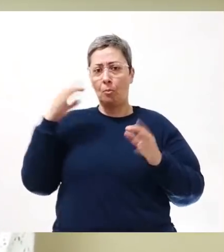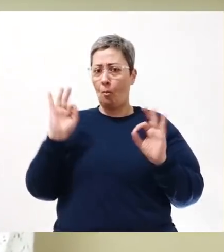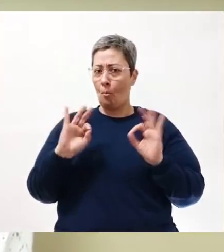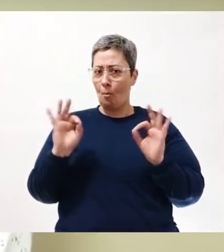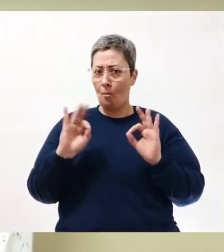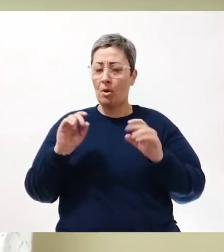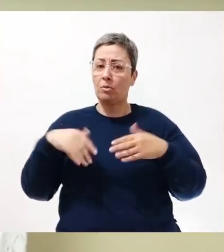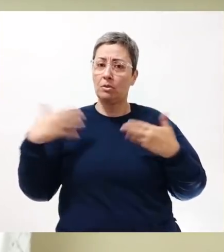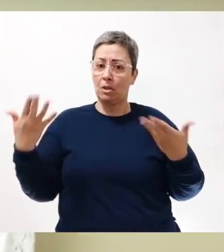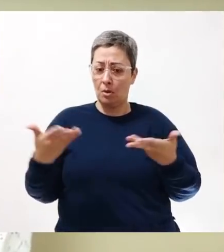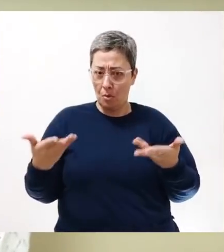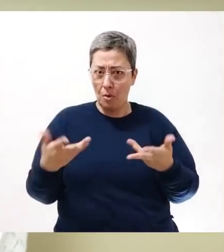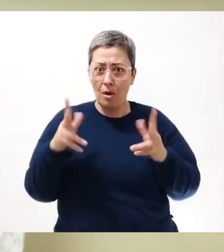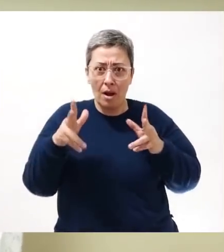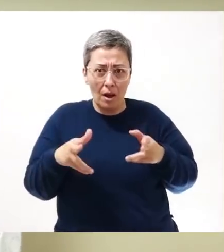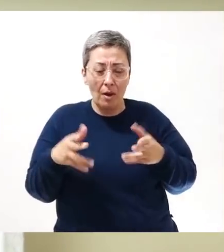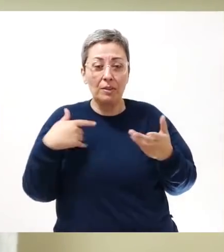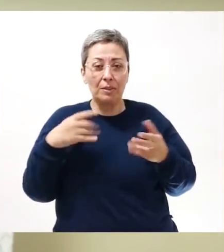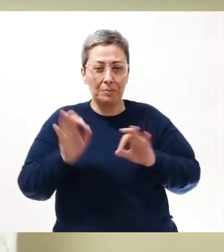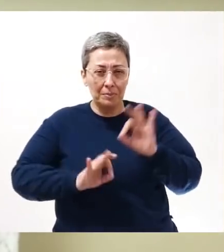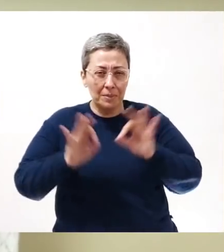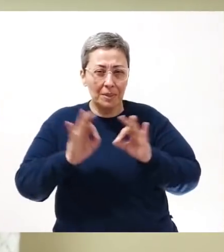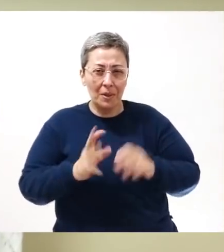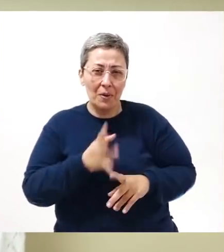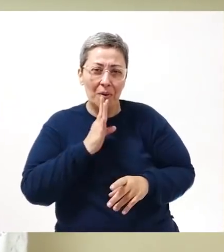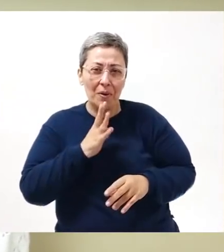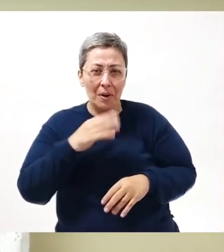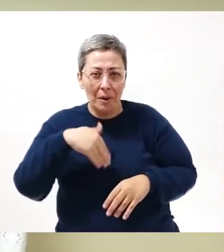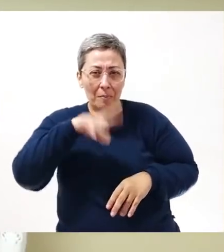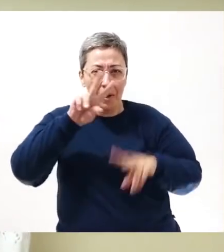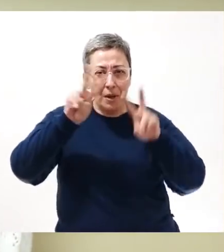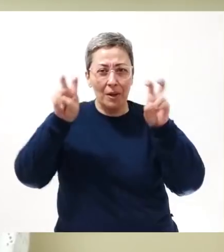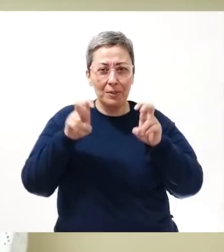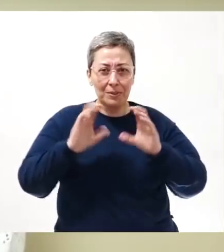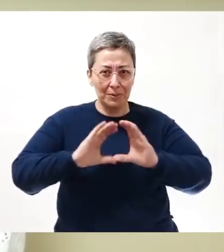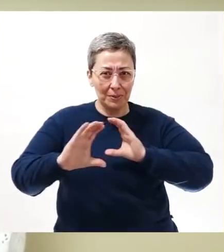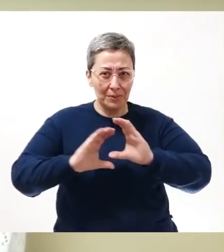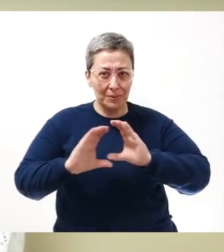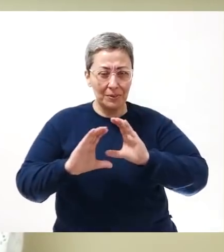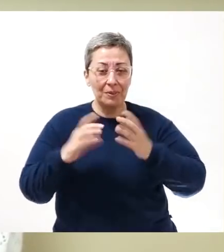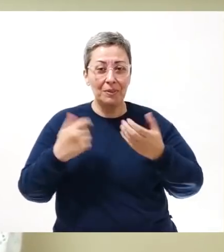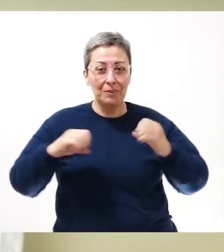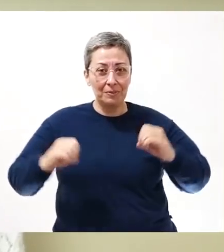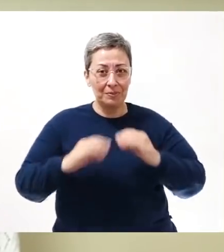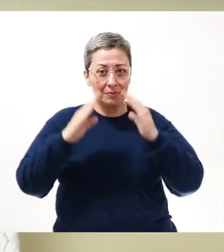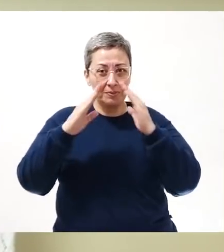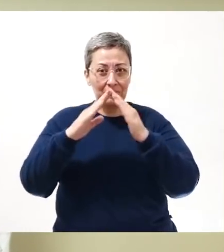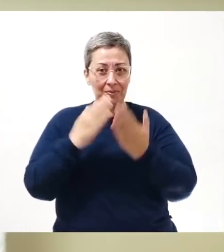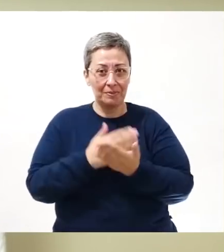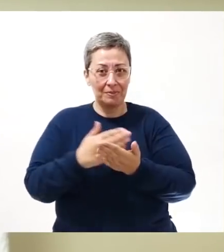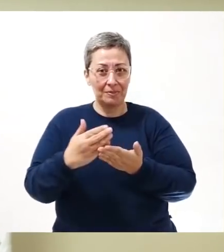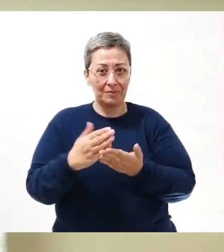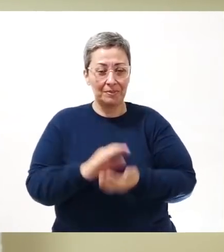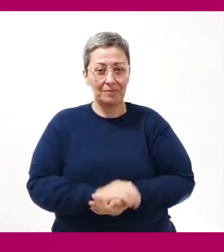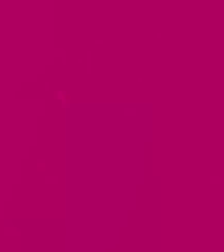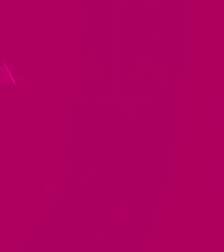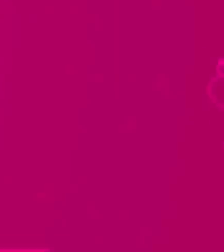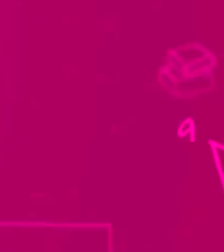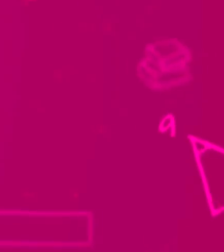existiu como é nos dias de hoje. Estão preparados para conhecer mais sobre a comunicação? O programa vai